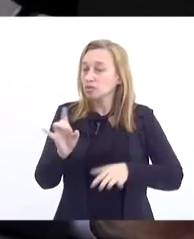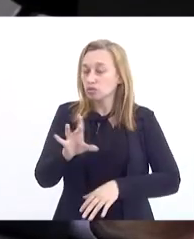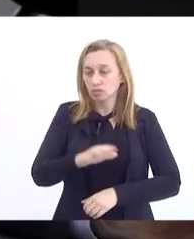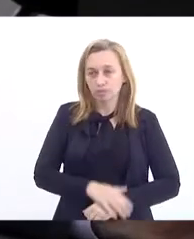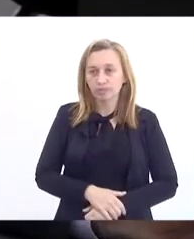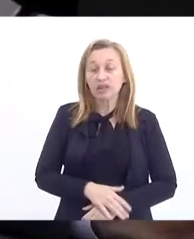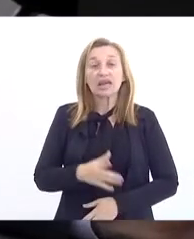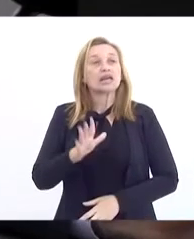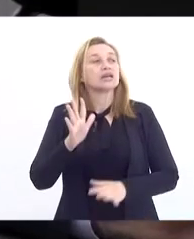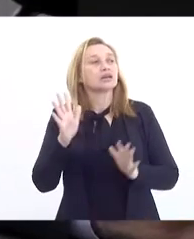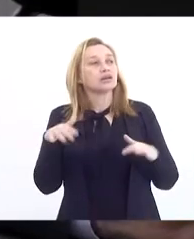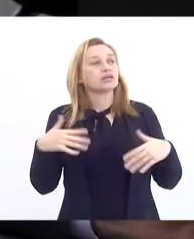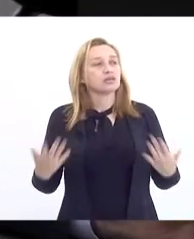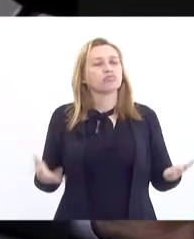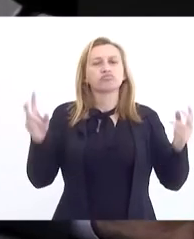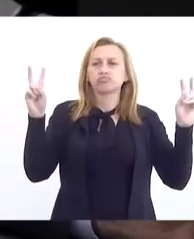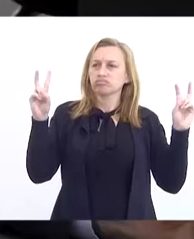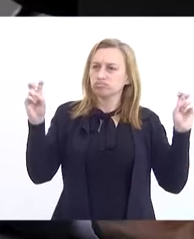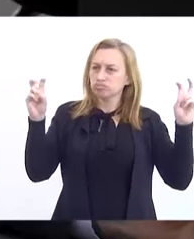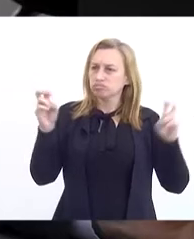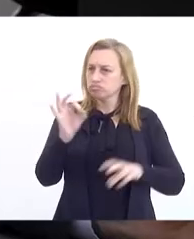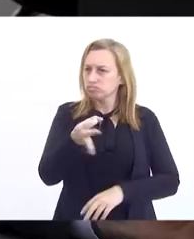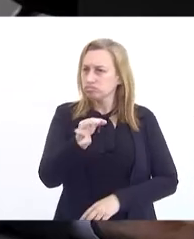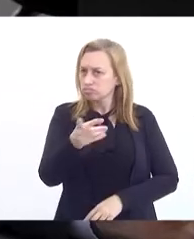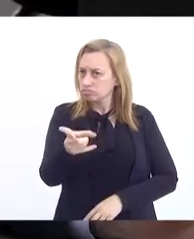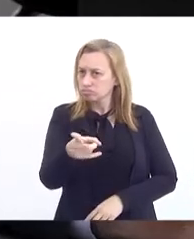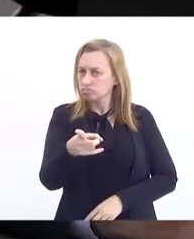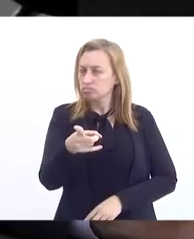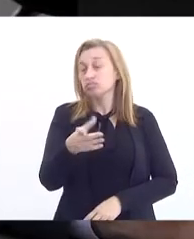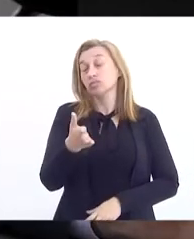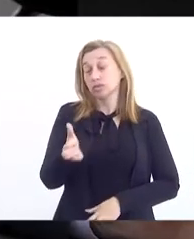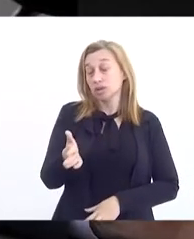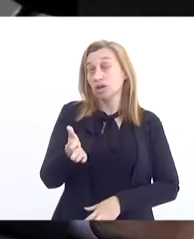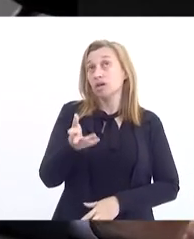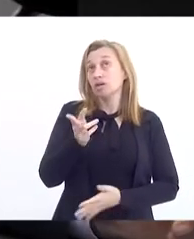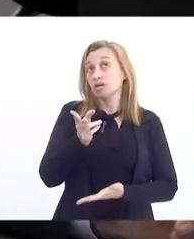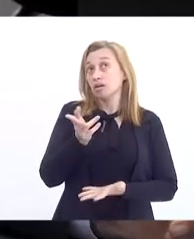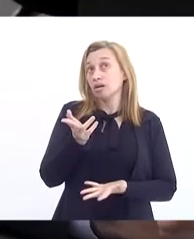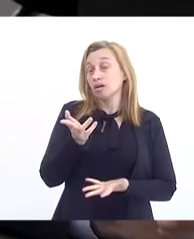eu, nesse caso específico, eu considero, apesar